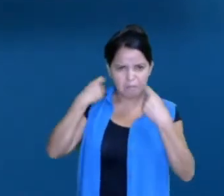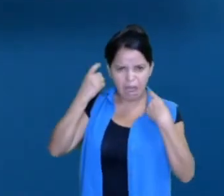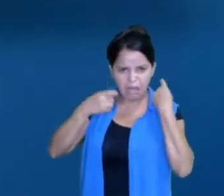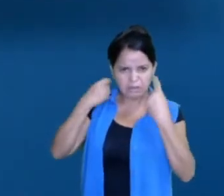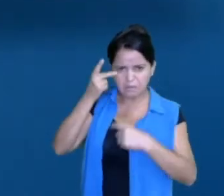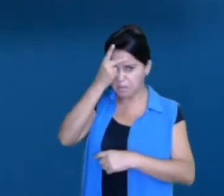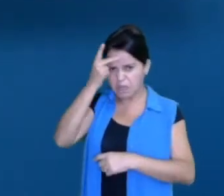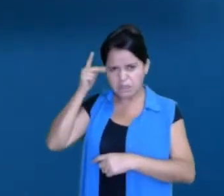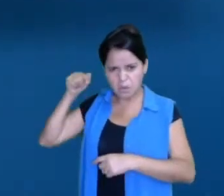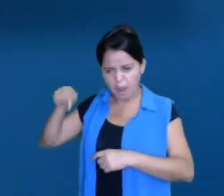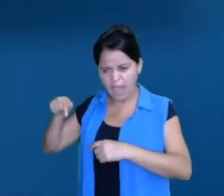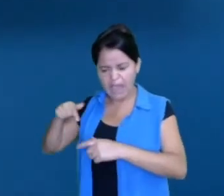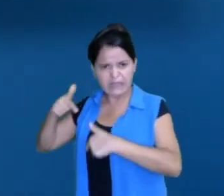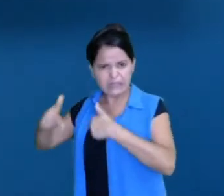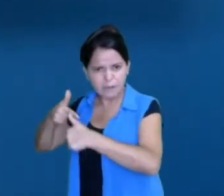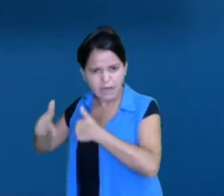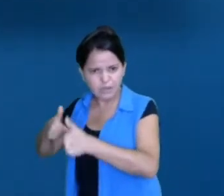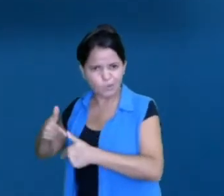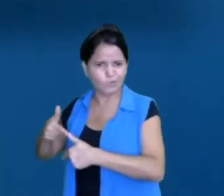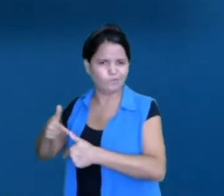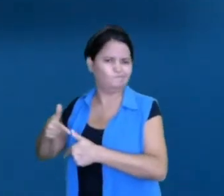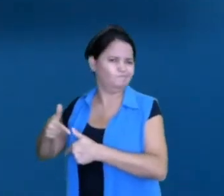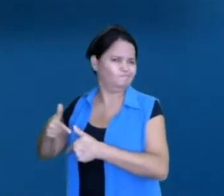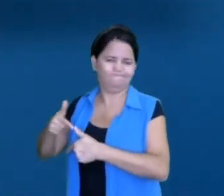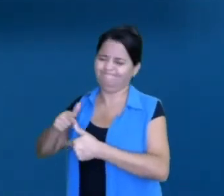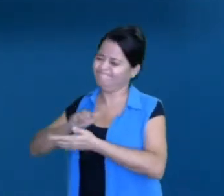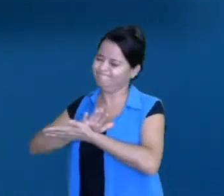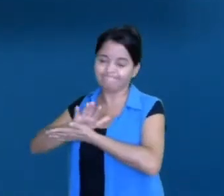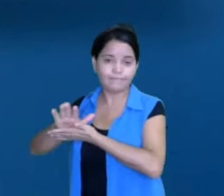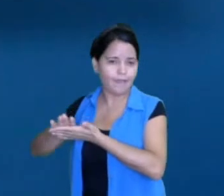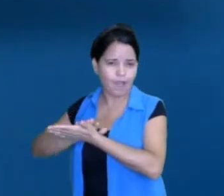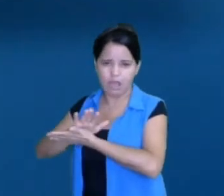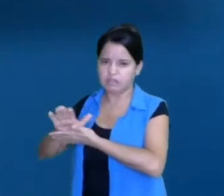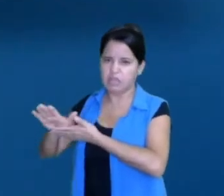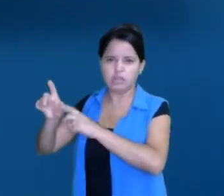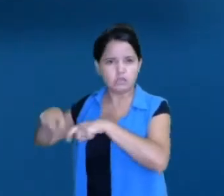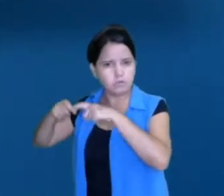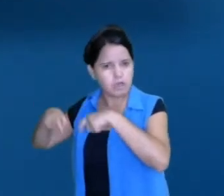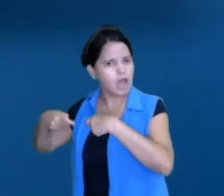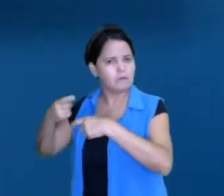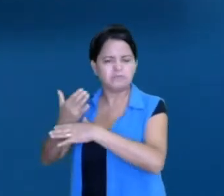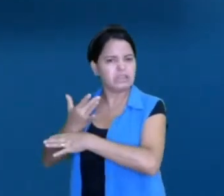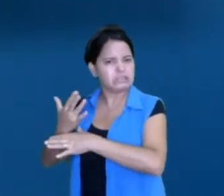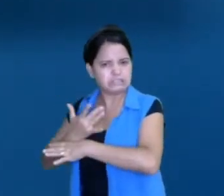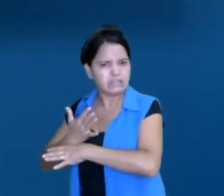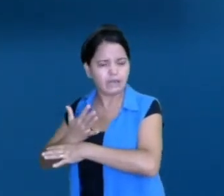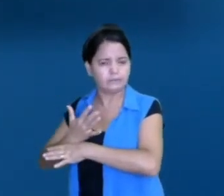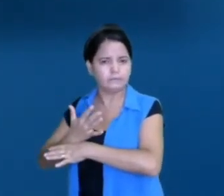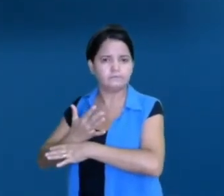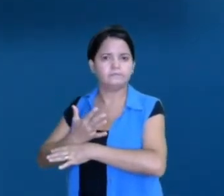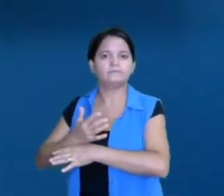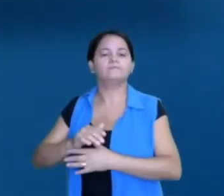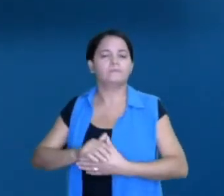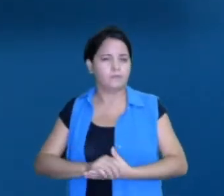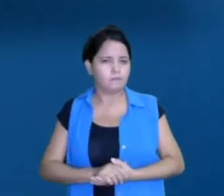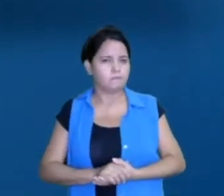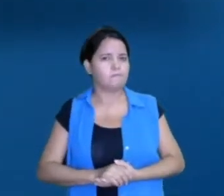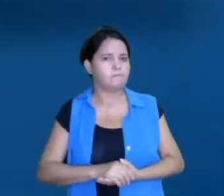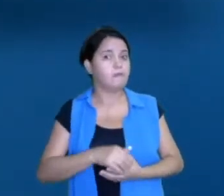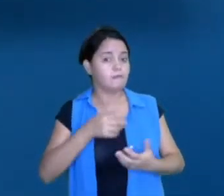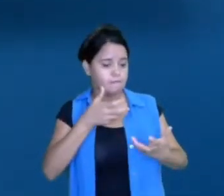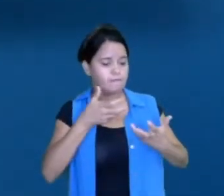trabalhador, nem do campo, nem da cidade. E outra coisa, ele estava querendo fazer com que a